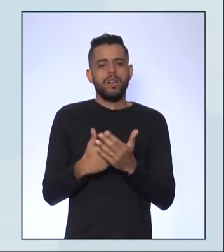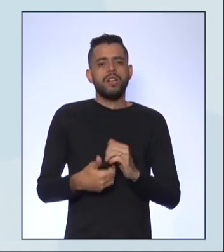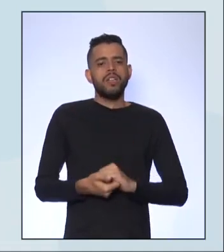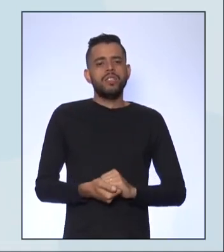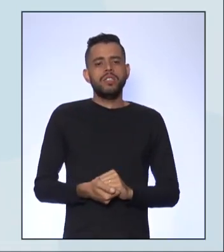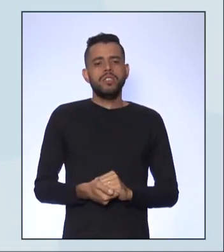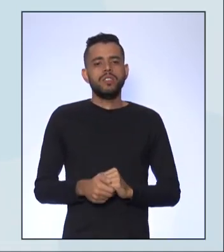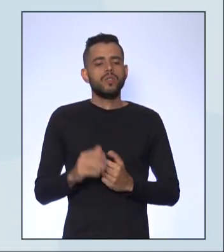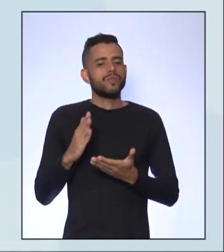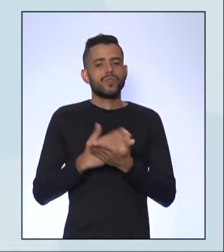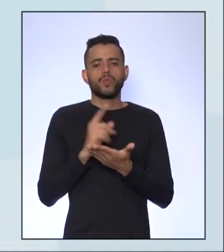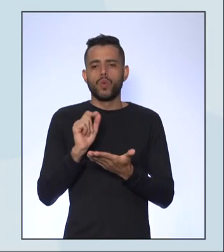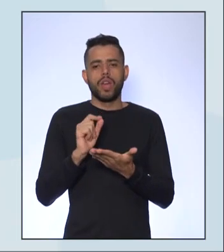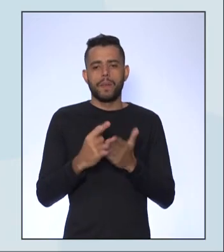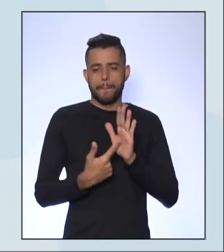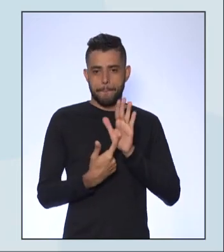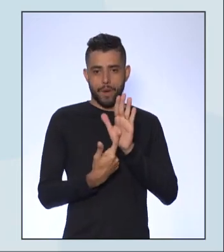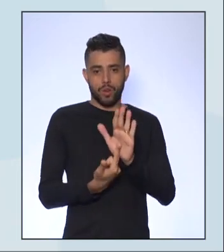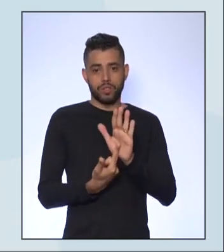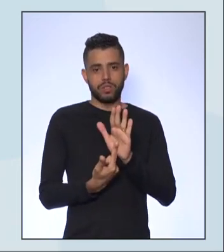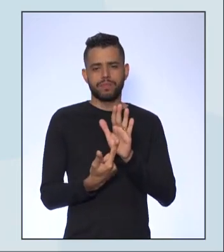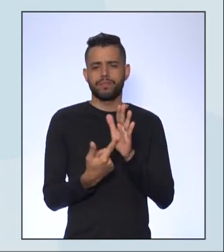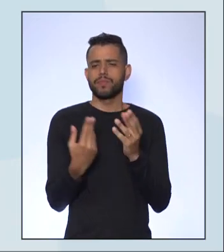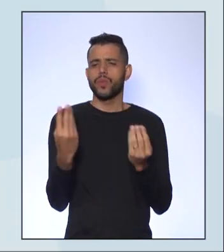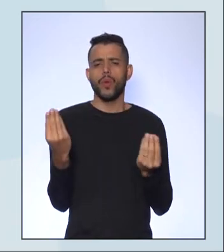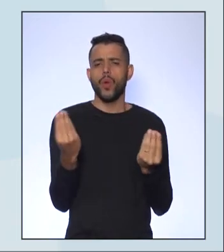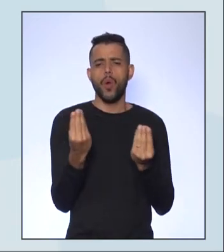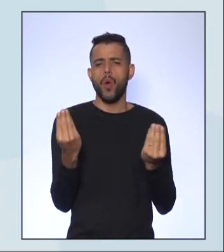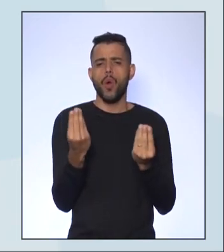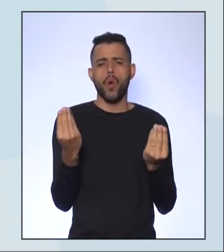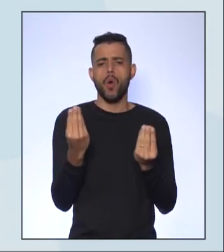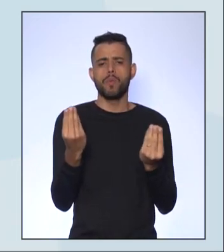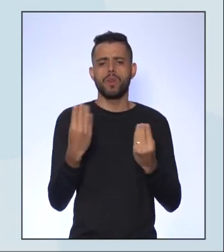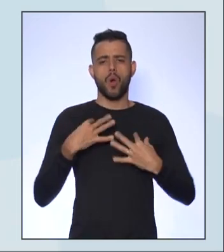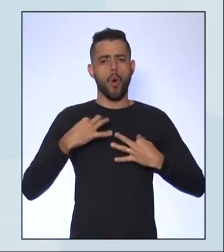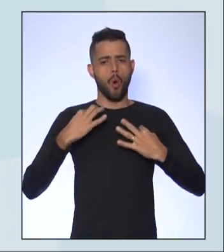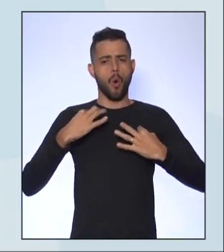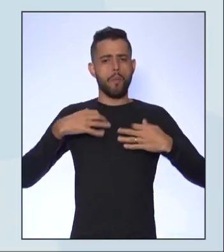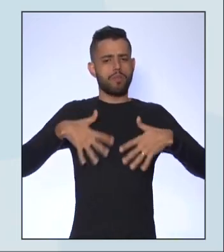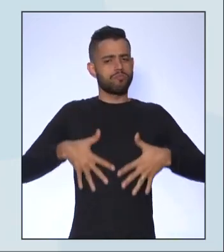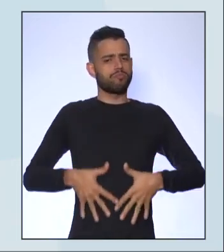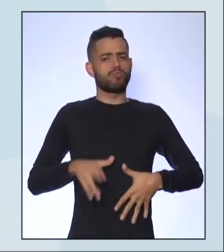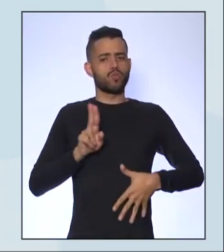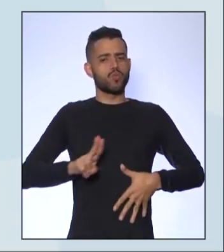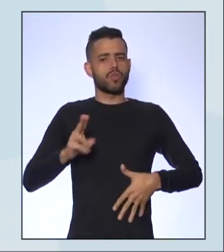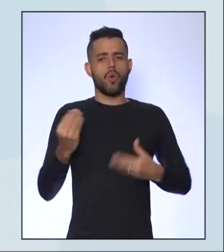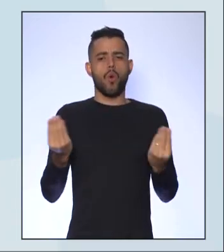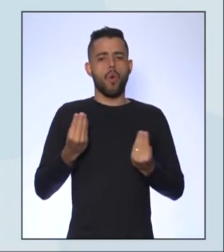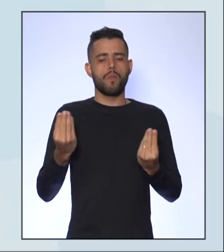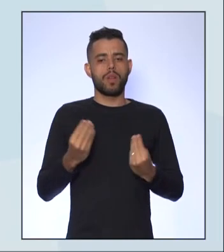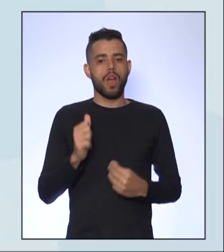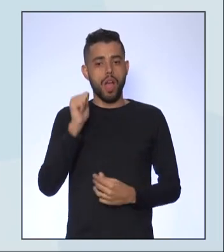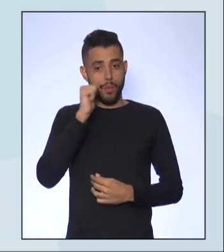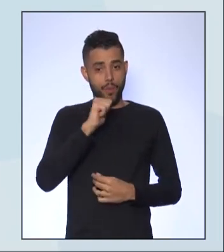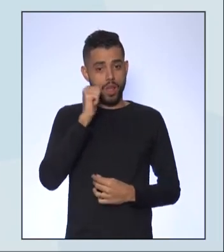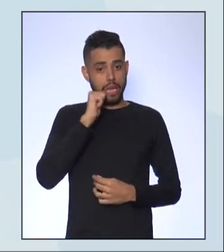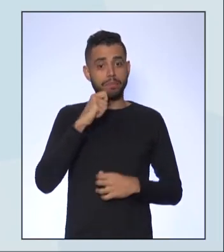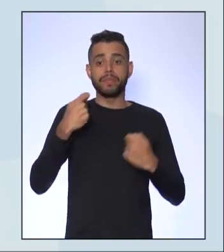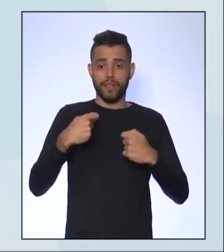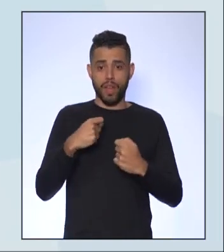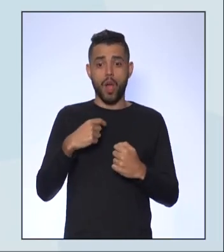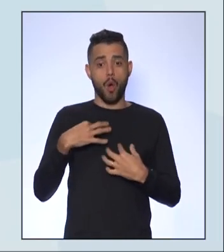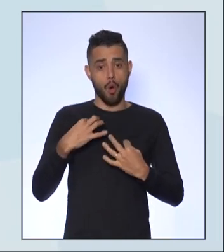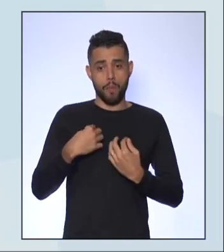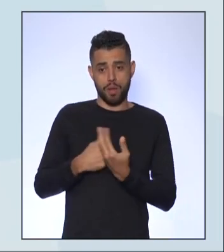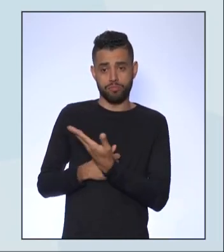É uma revista que mostra como se deveria se trajar na cidade de São Paulo. As mulheres deveriam se trajar com esse tipo de